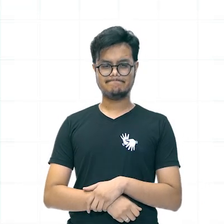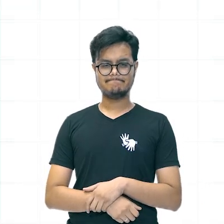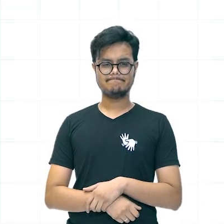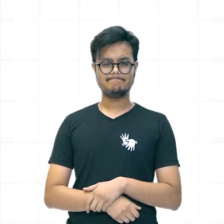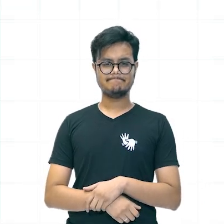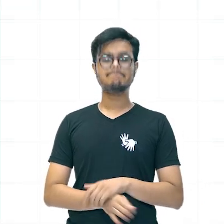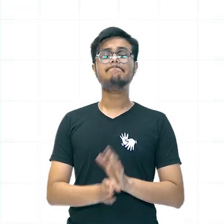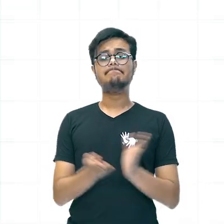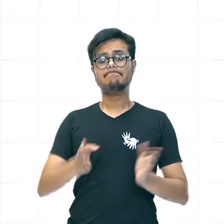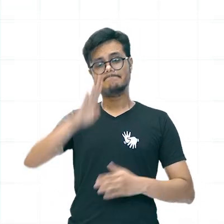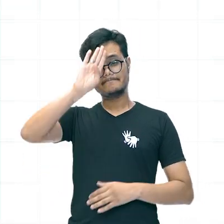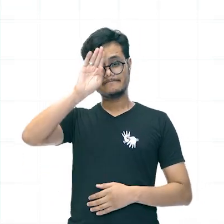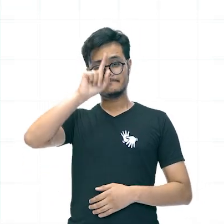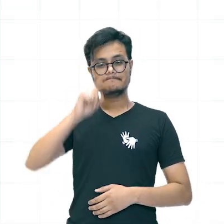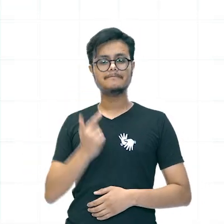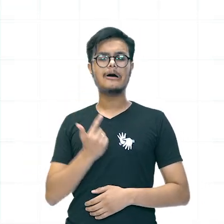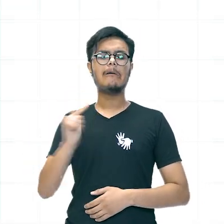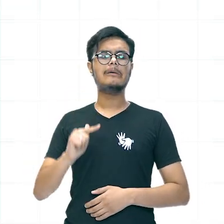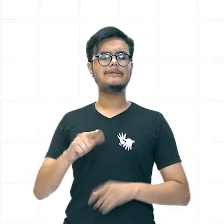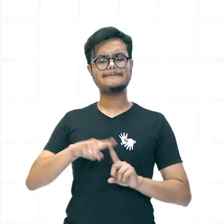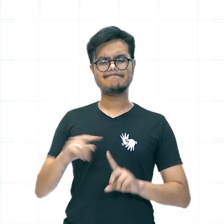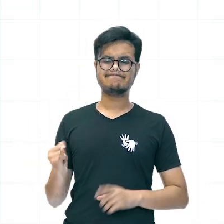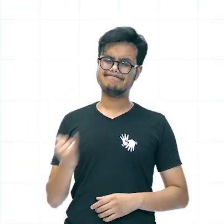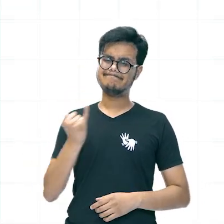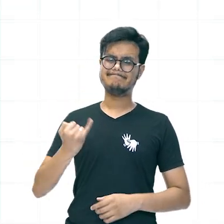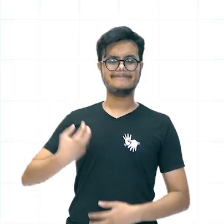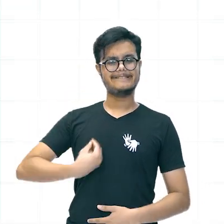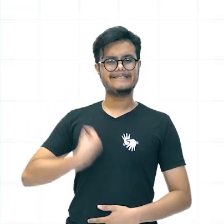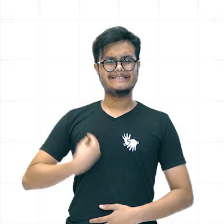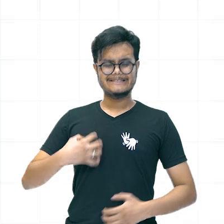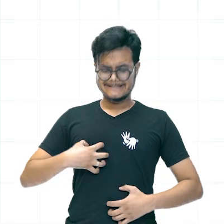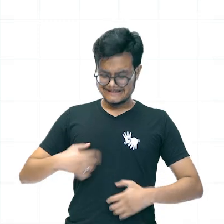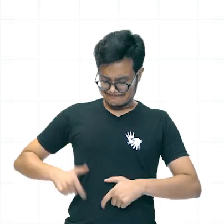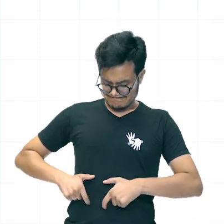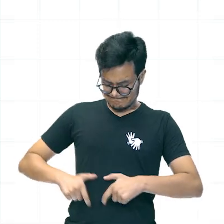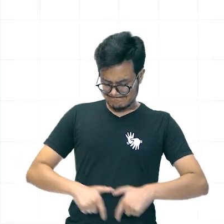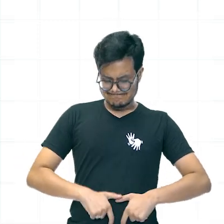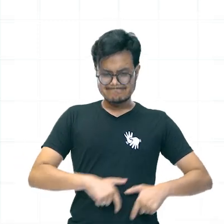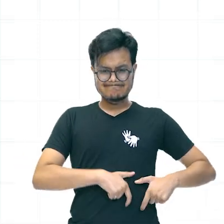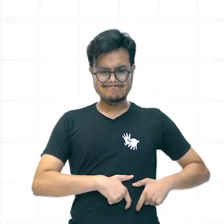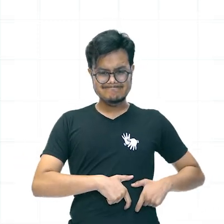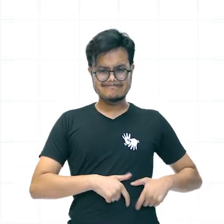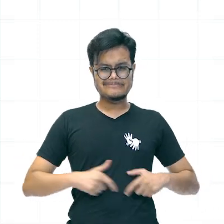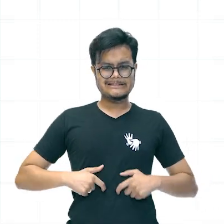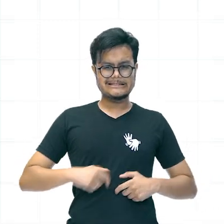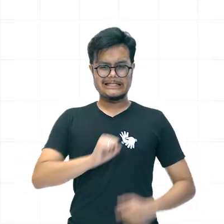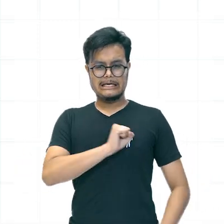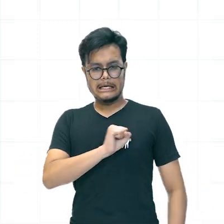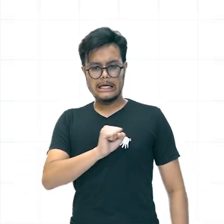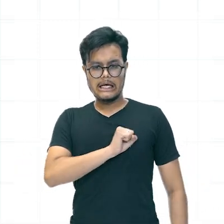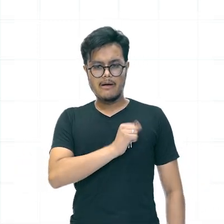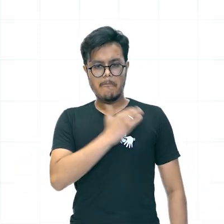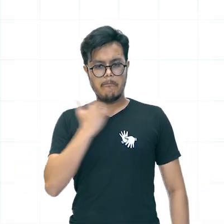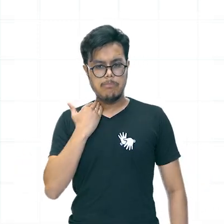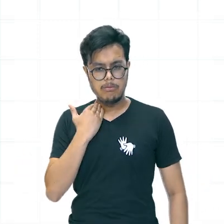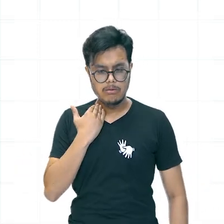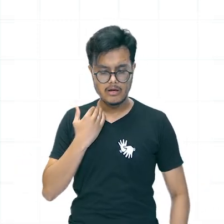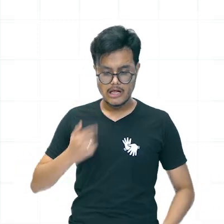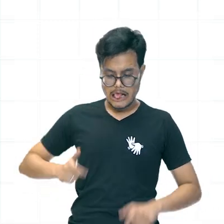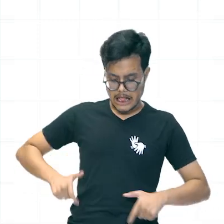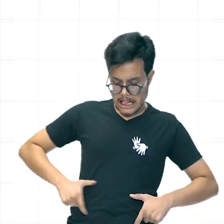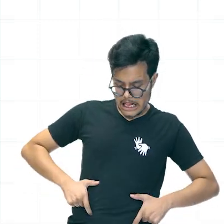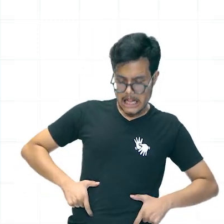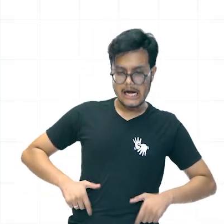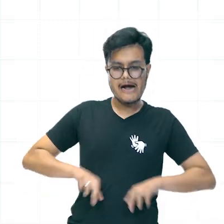da febre amarela, ela pode causar outros danos graves aí nos órgãos internos, como insuficiência cardíaca, hepática, renal